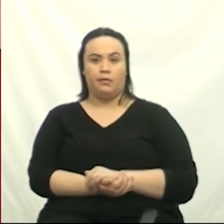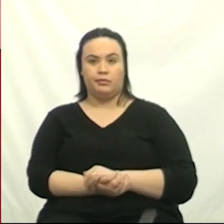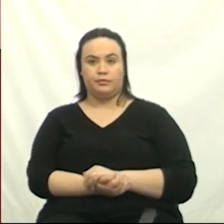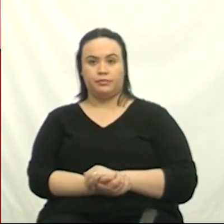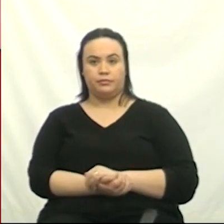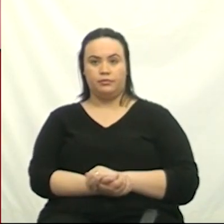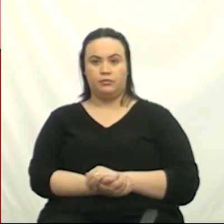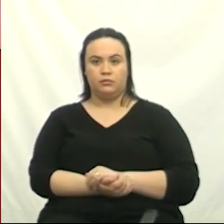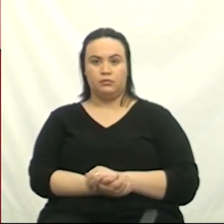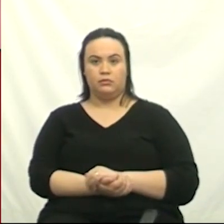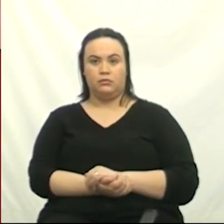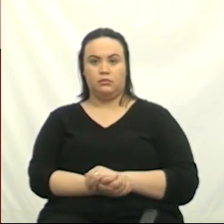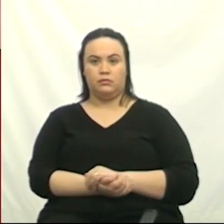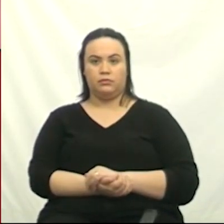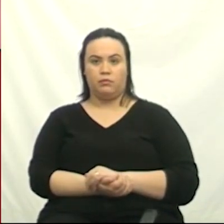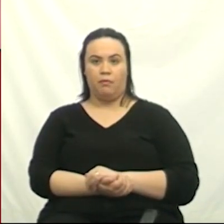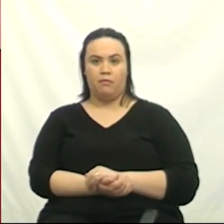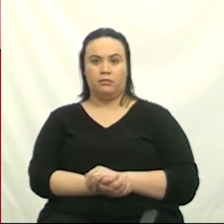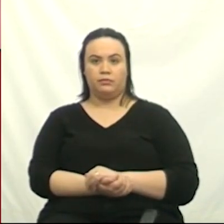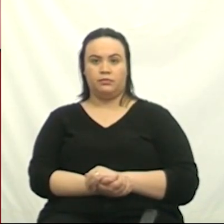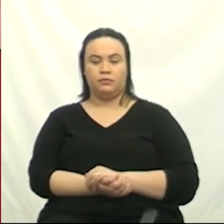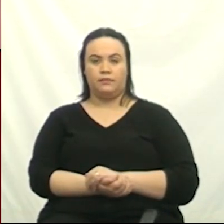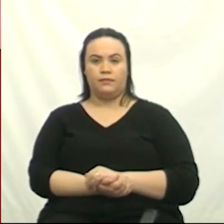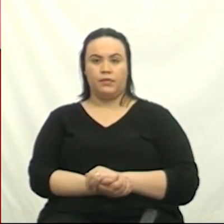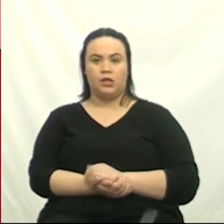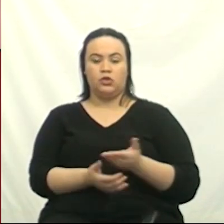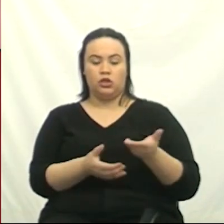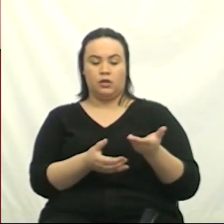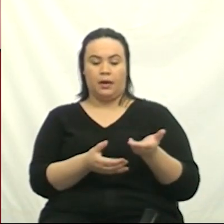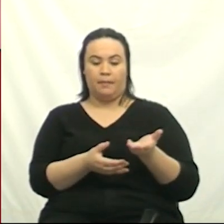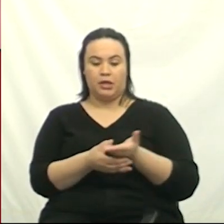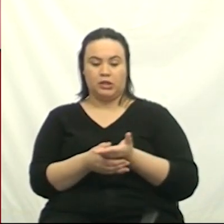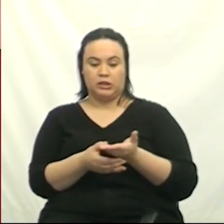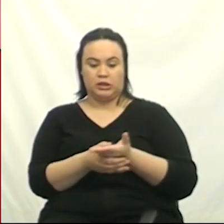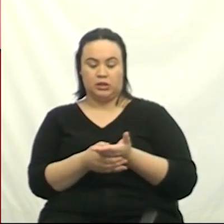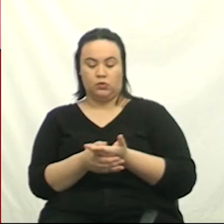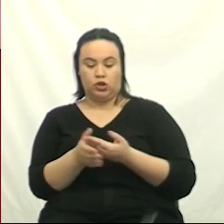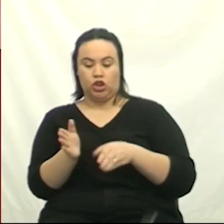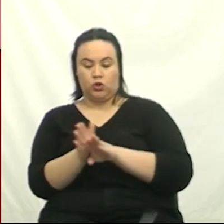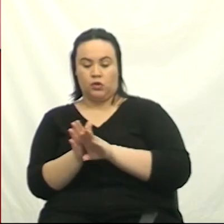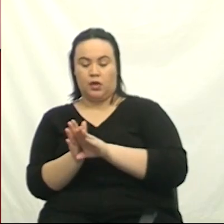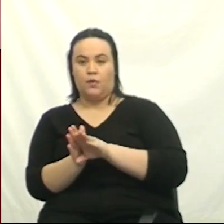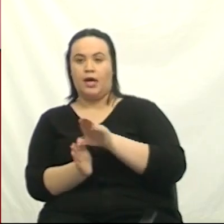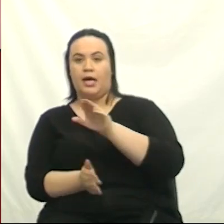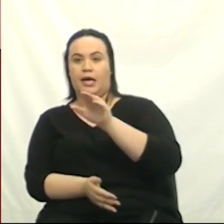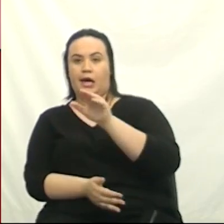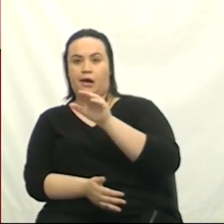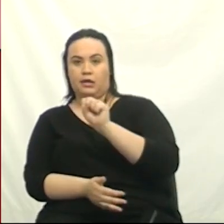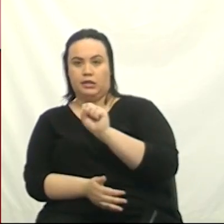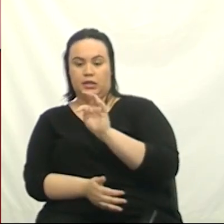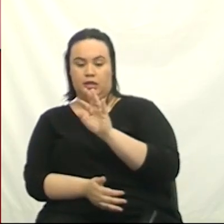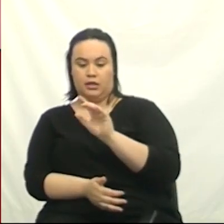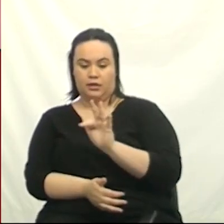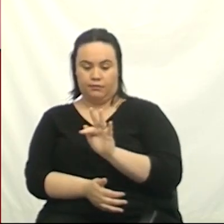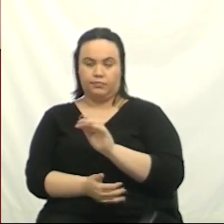de de processo que chegou no STF lá a respeito